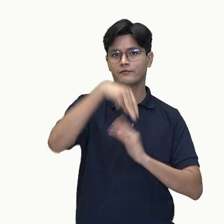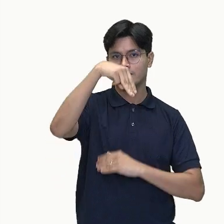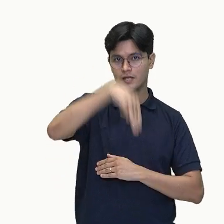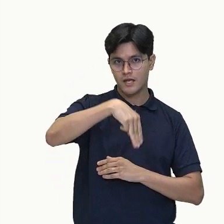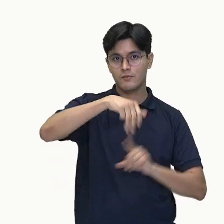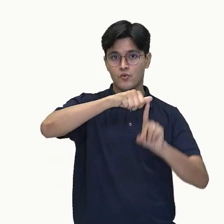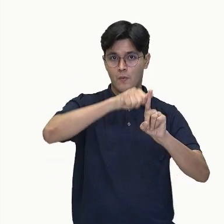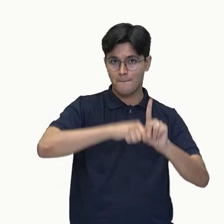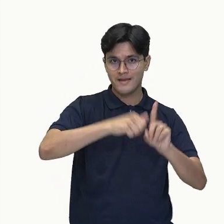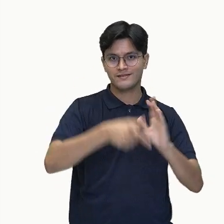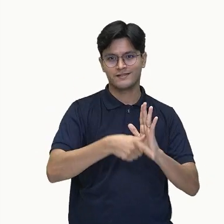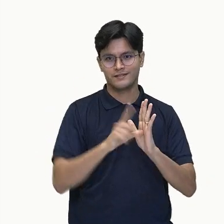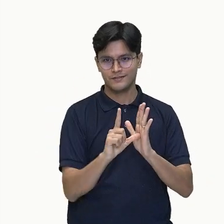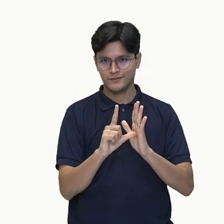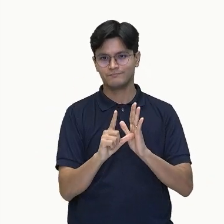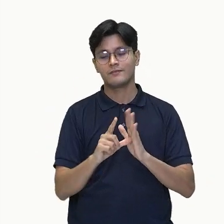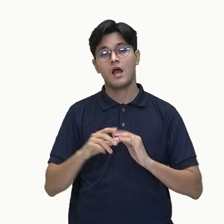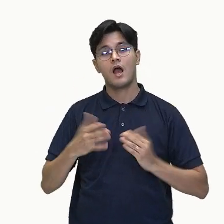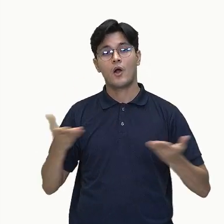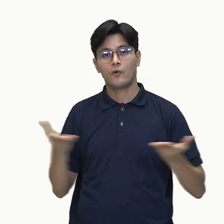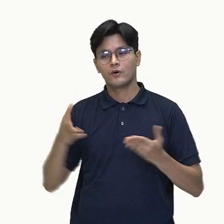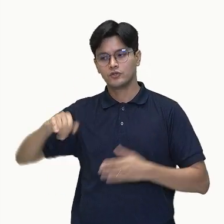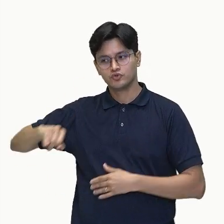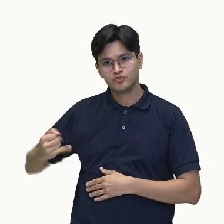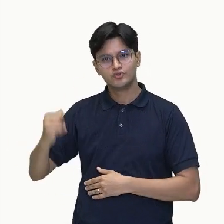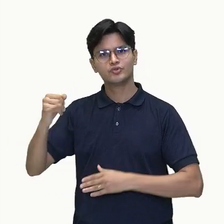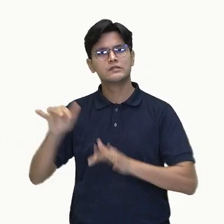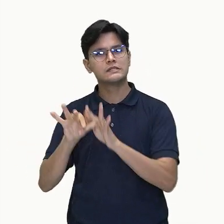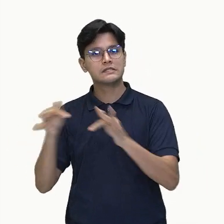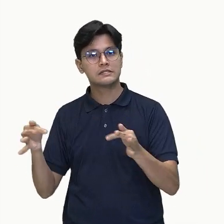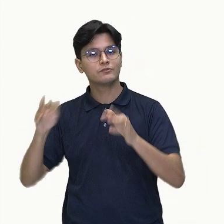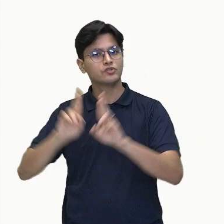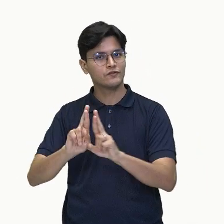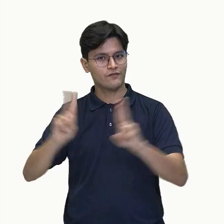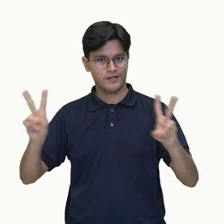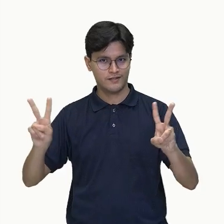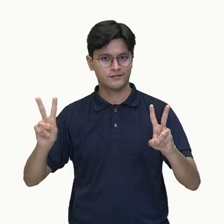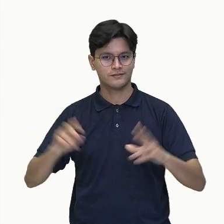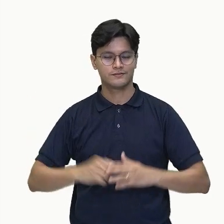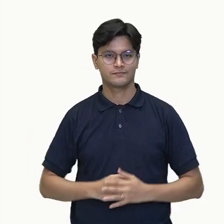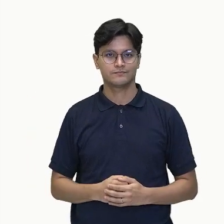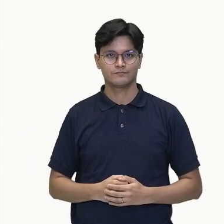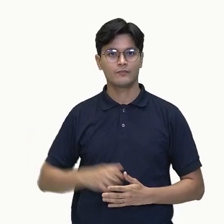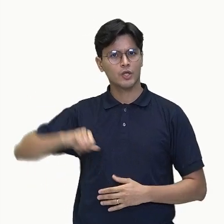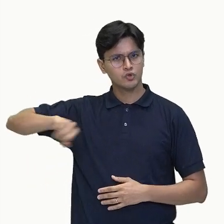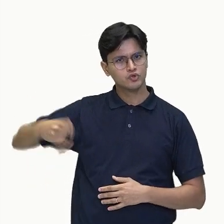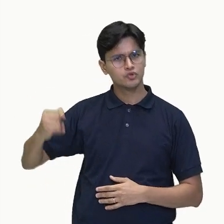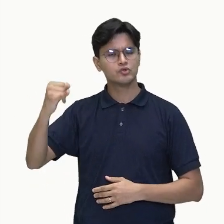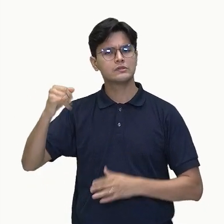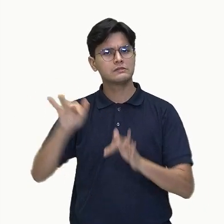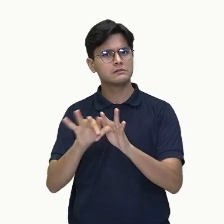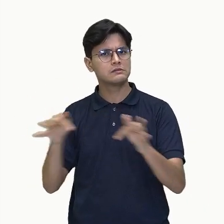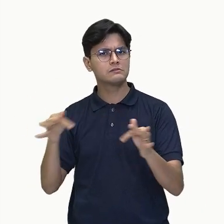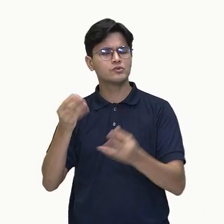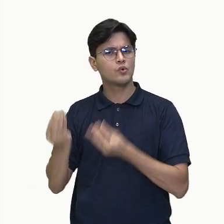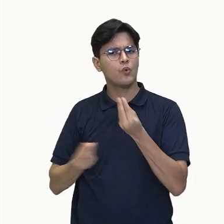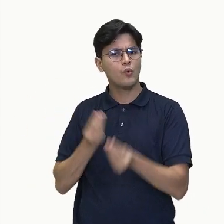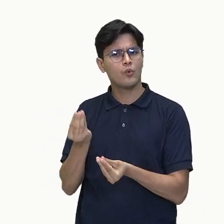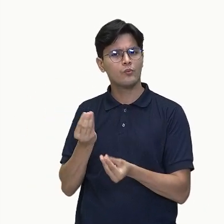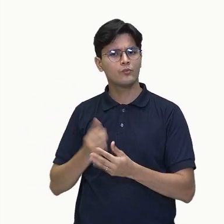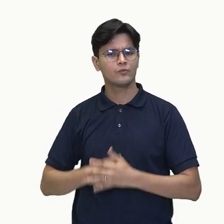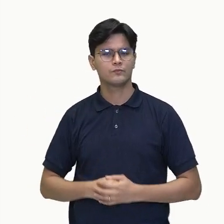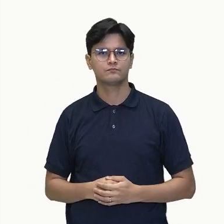diferente para juros simples. Repare aqui agora à nossa direita, olha lá. Para juros simples, reparem que a cada mês ele